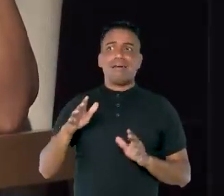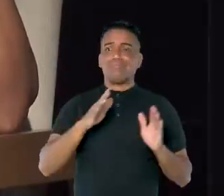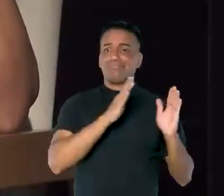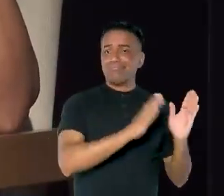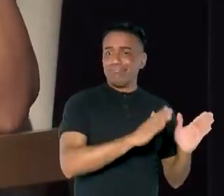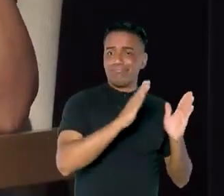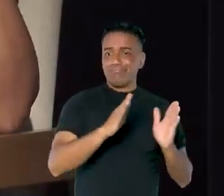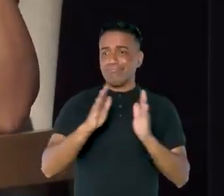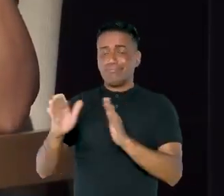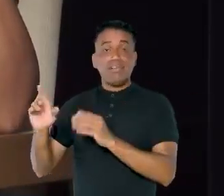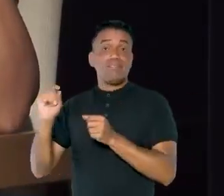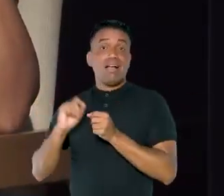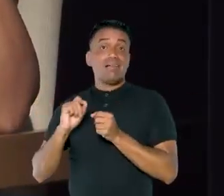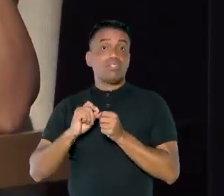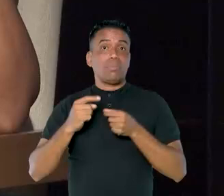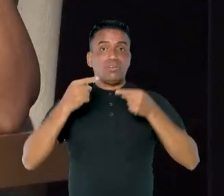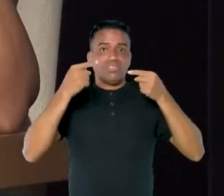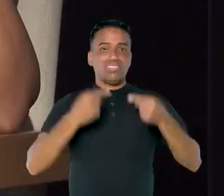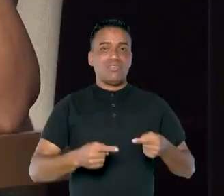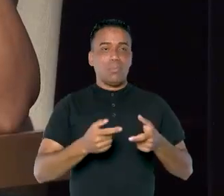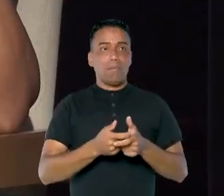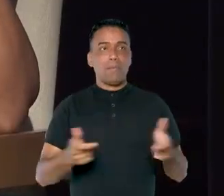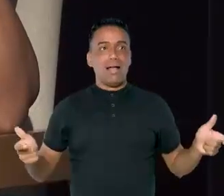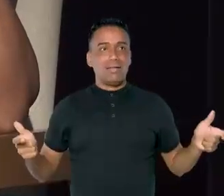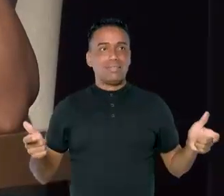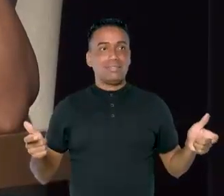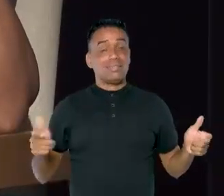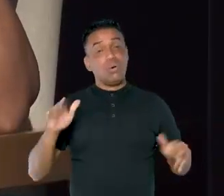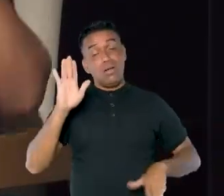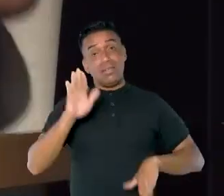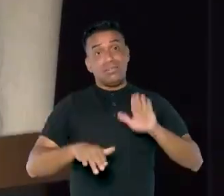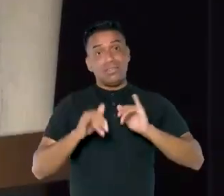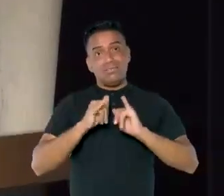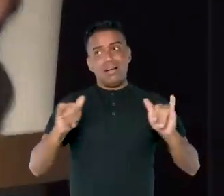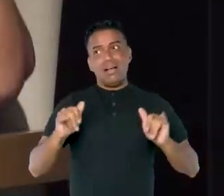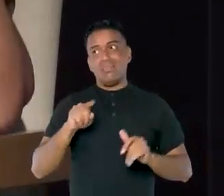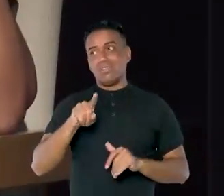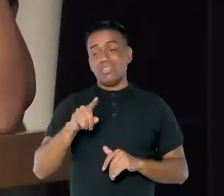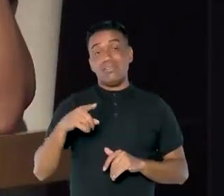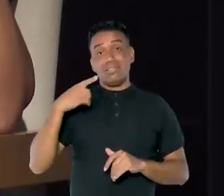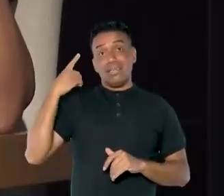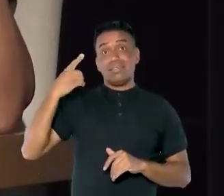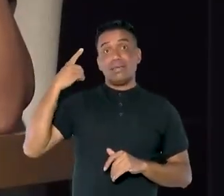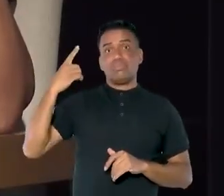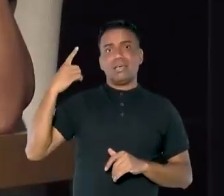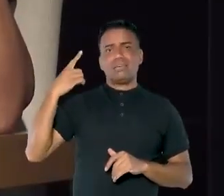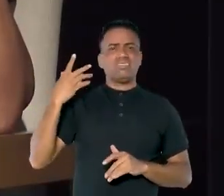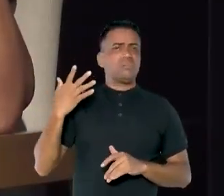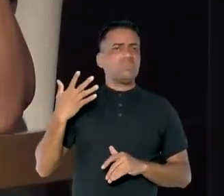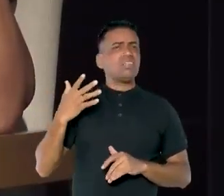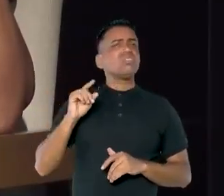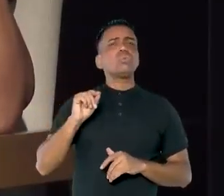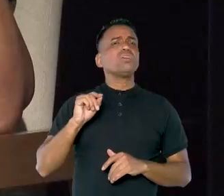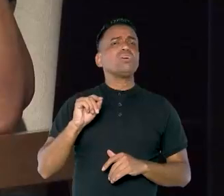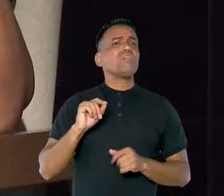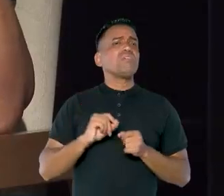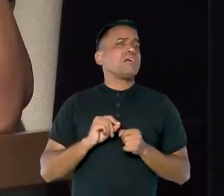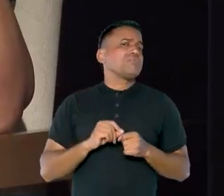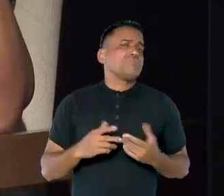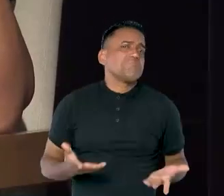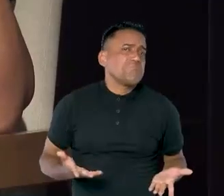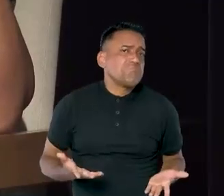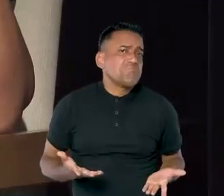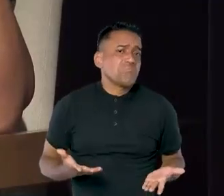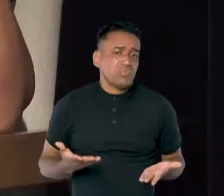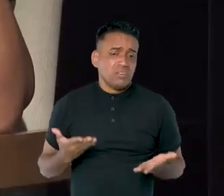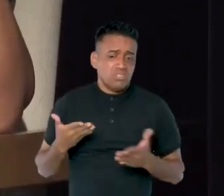Esse é um desafio para nós ainda. E aí, às vezes, a gente diz assim: você vai ser deputada, mas você não sabe nem o que você vai fazer lá